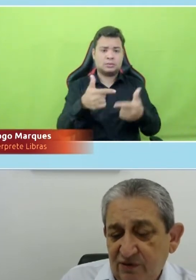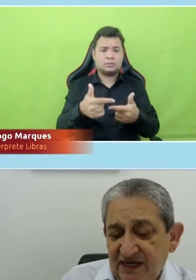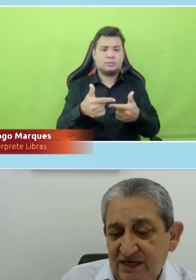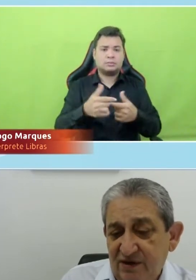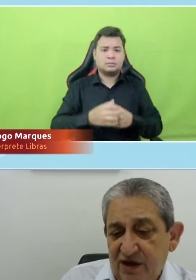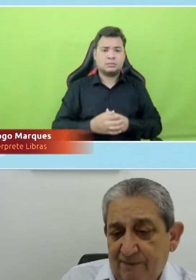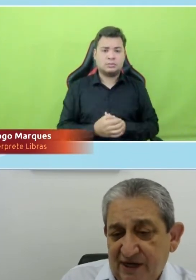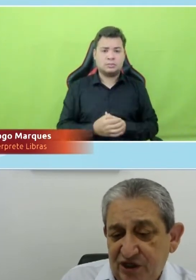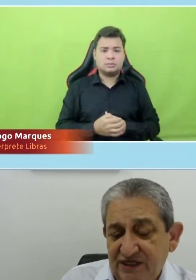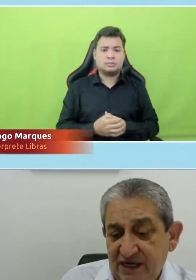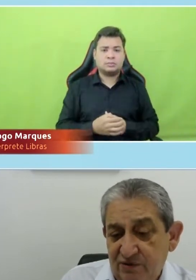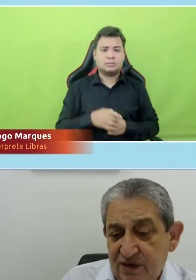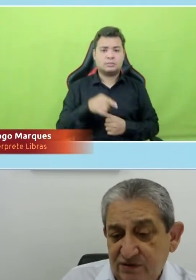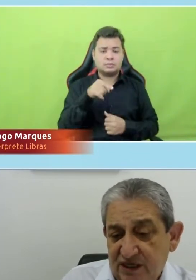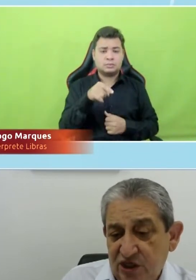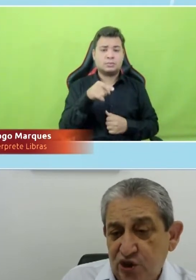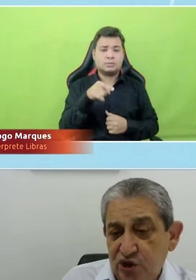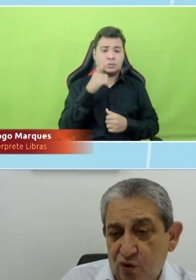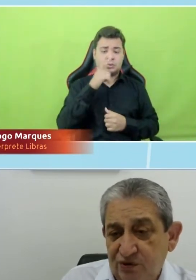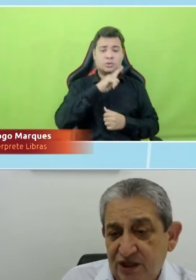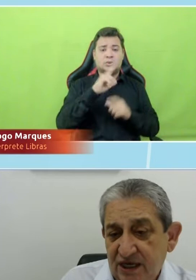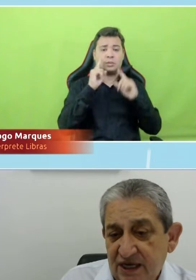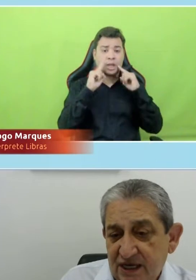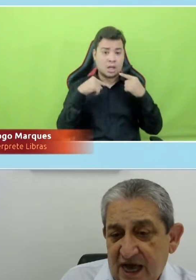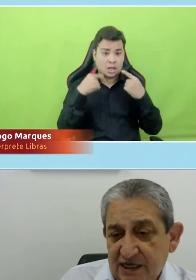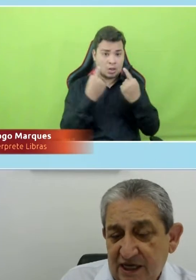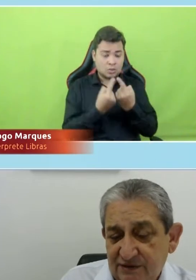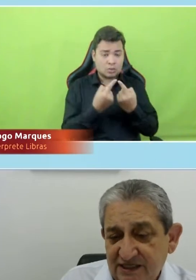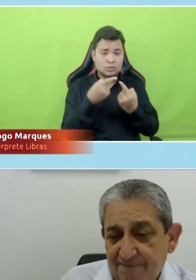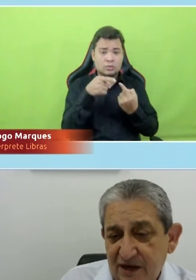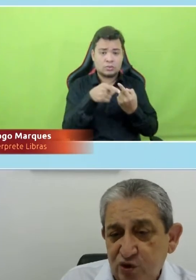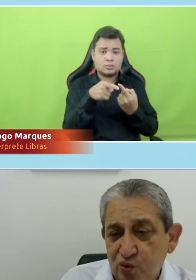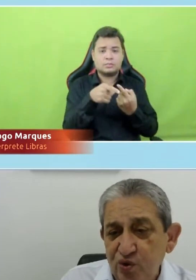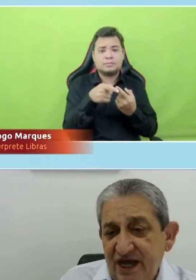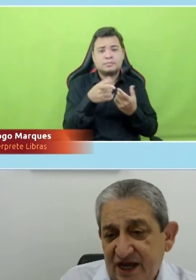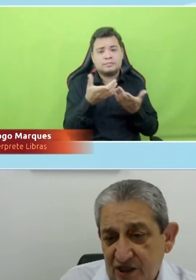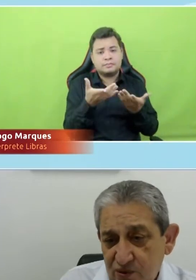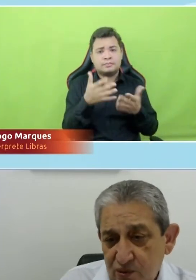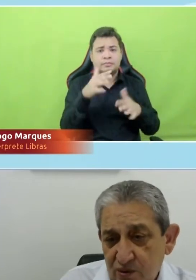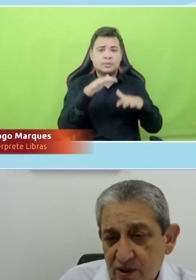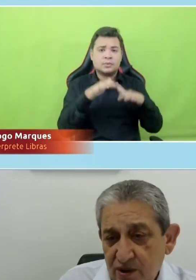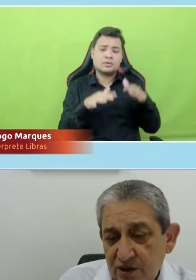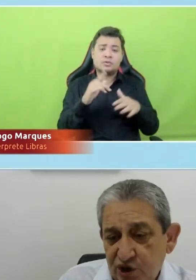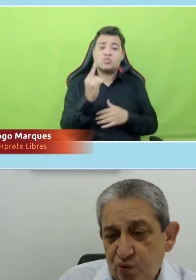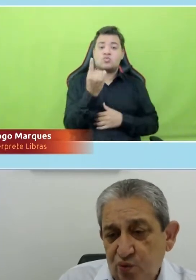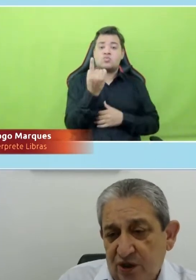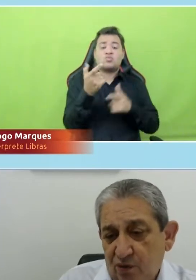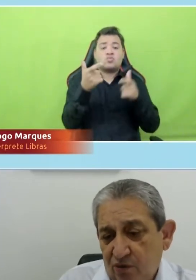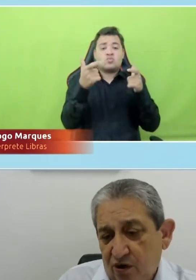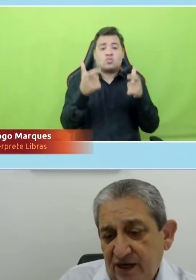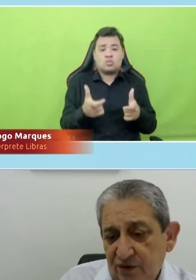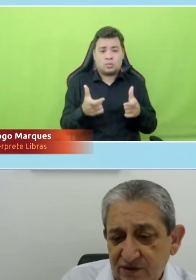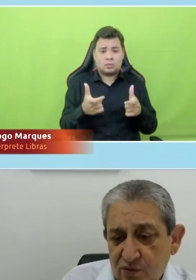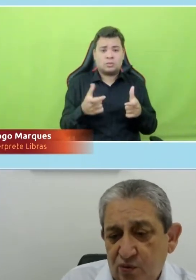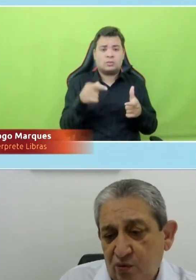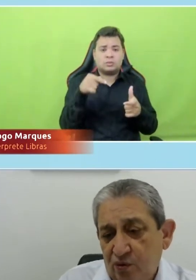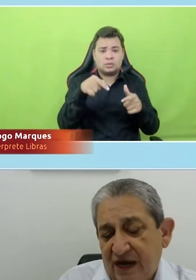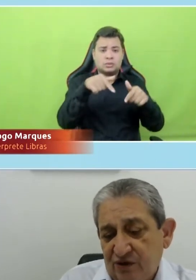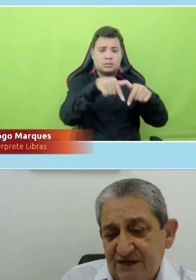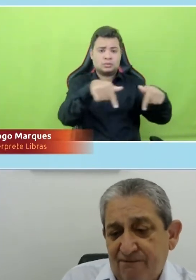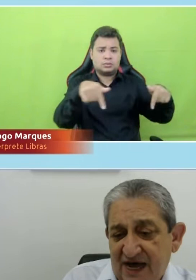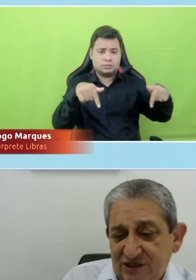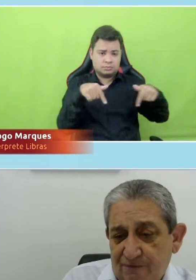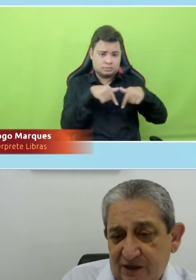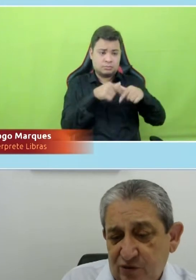Então, nessa reunião, a partir dessa reunião, se a gente soube, às vezes, apenas um endereço de um quilombola, a